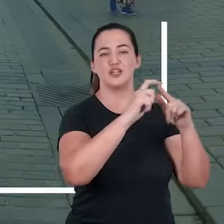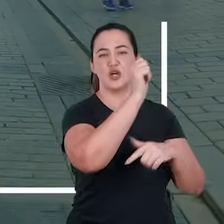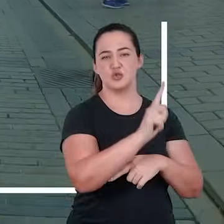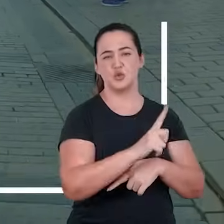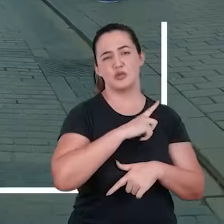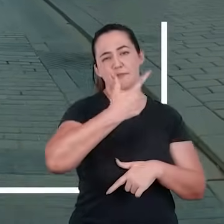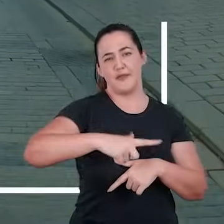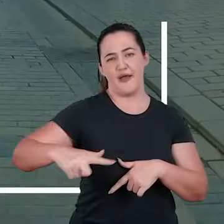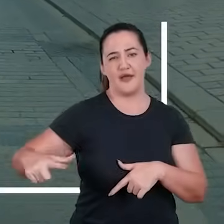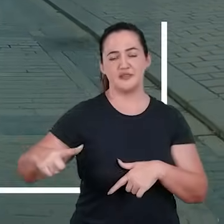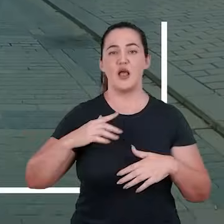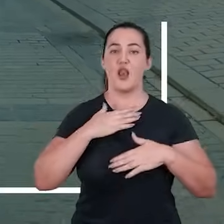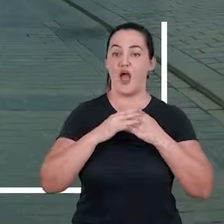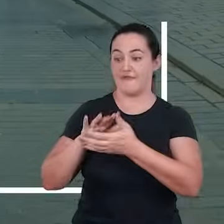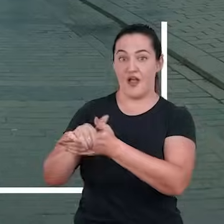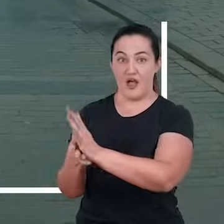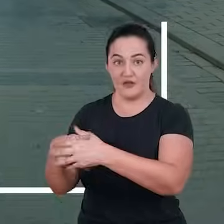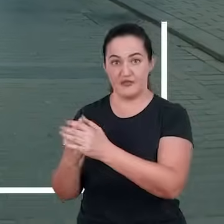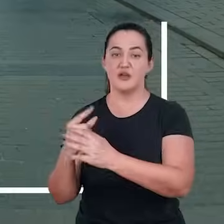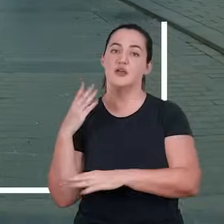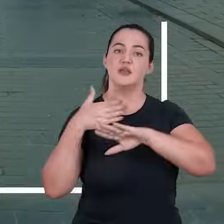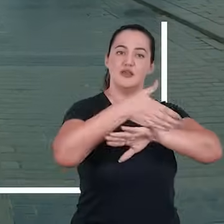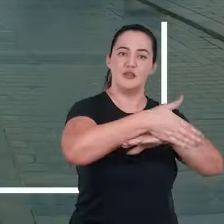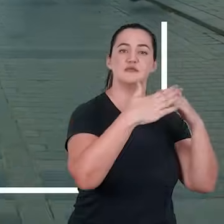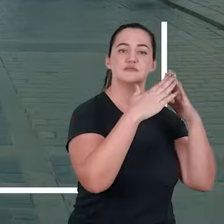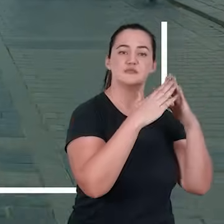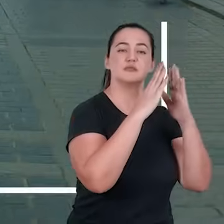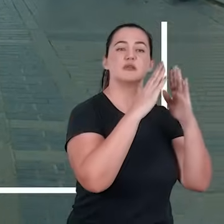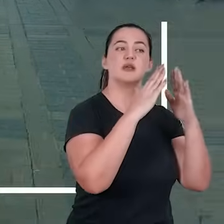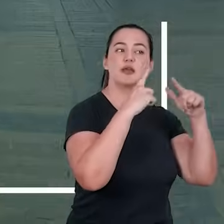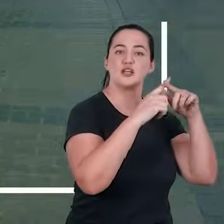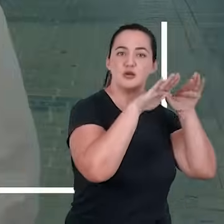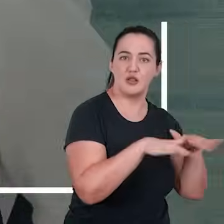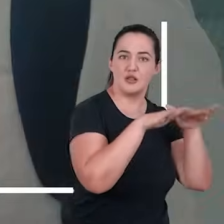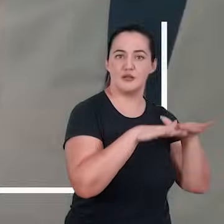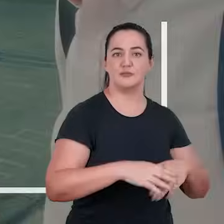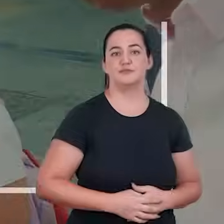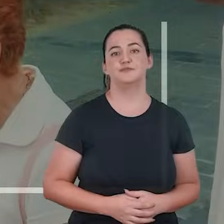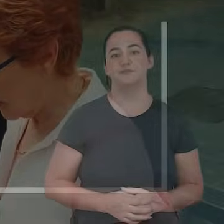mesquitas. Então a pessoa se lavava aqui e ia fazer as orações lá na mesquita.